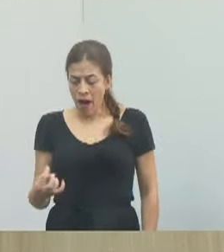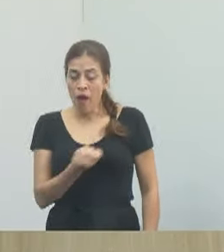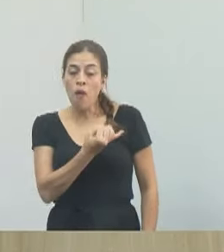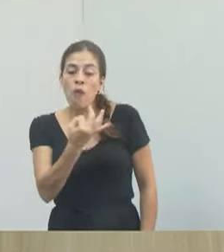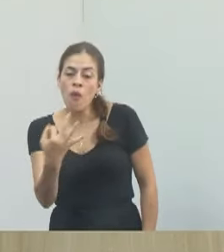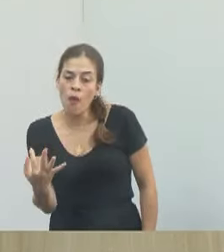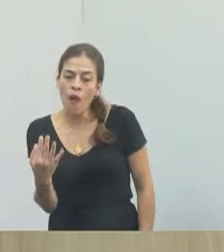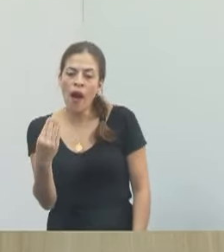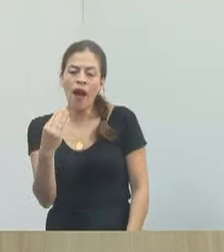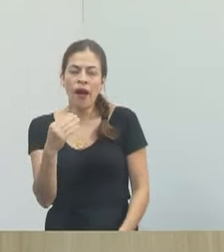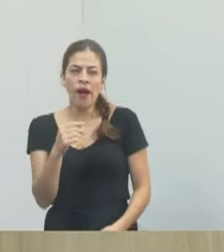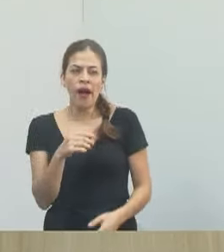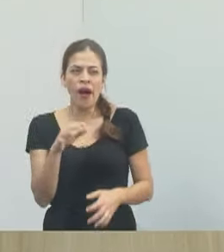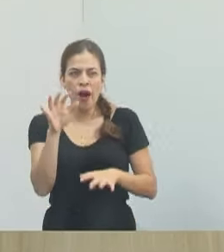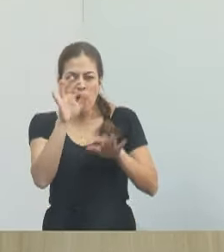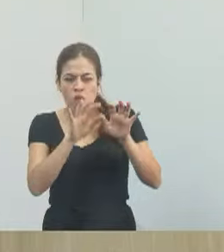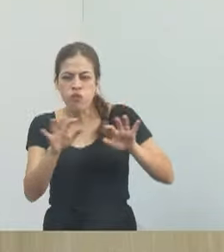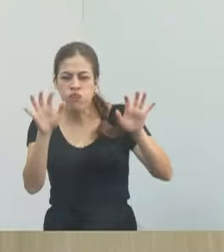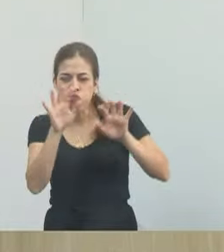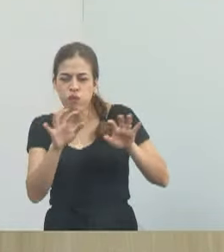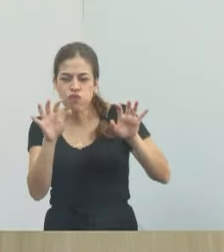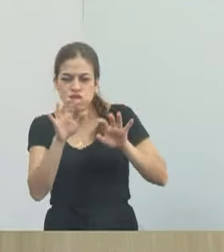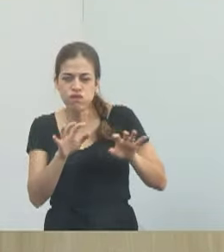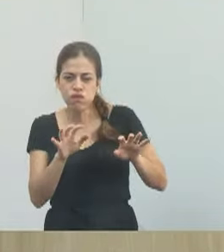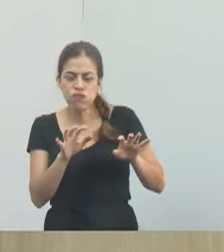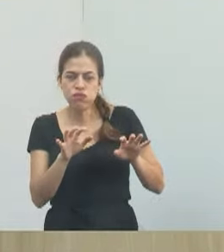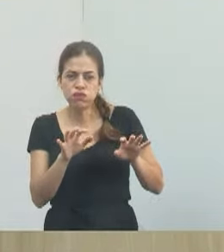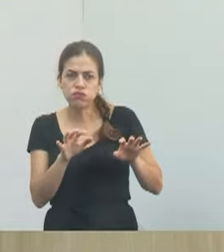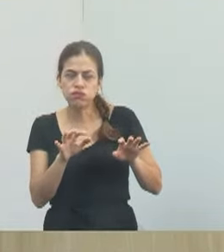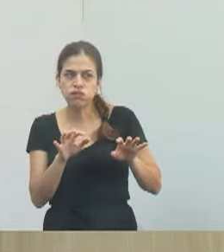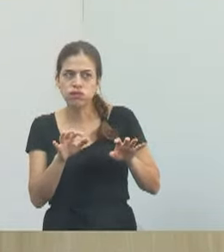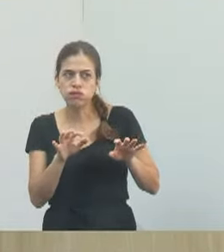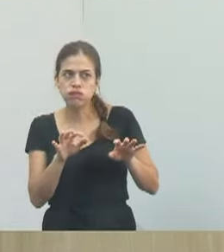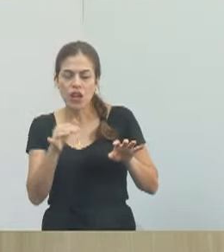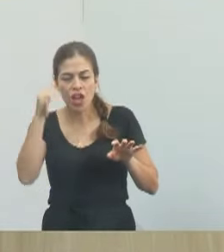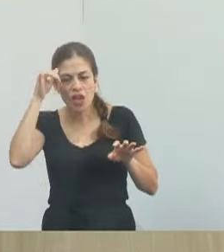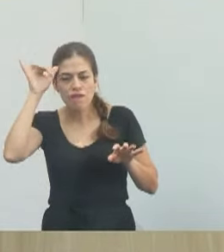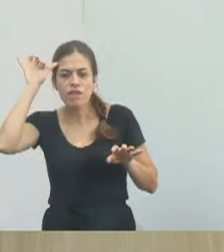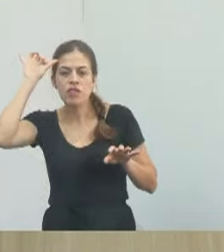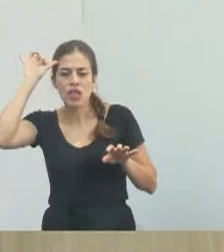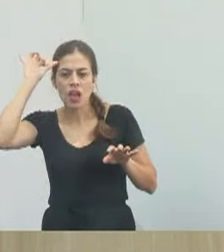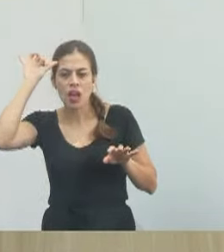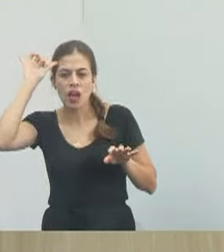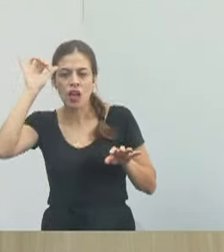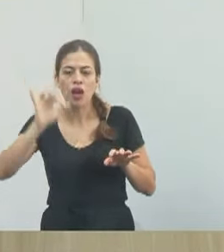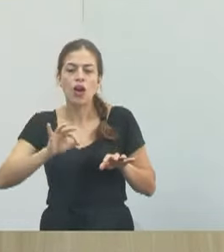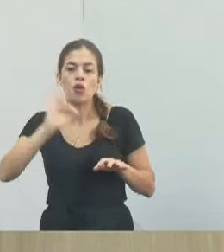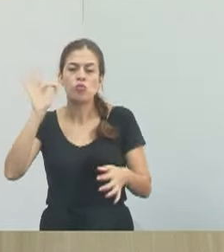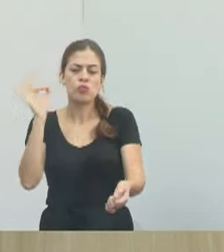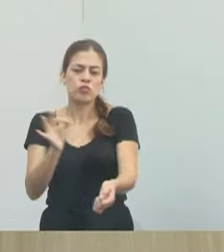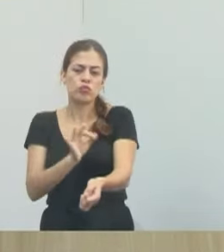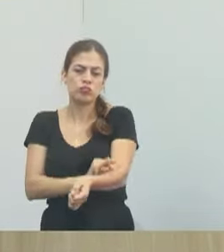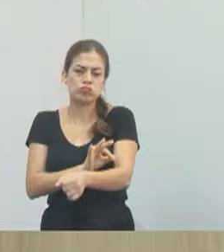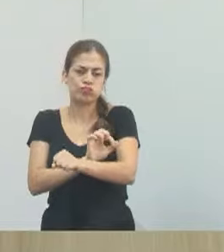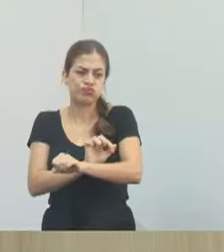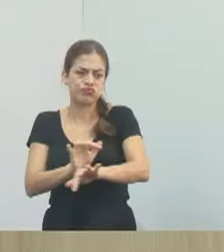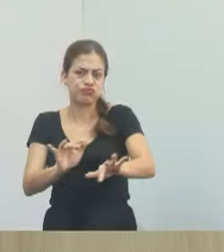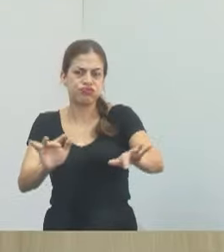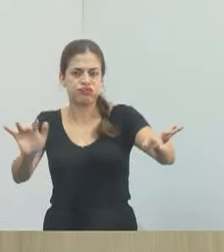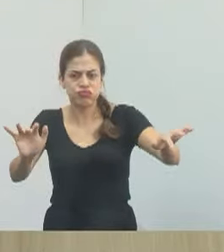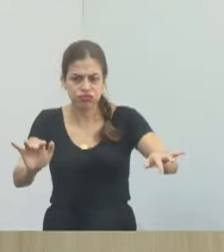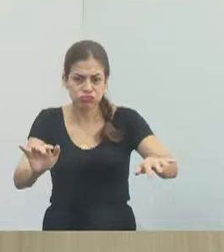realizadas nebulizações para prevenir a proliferação do mqu da deng no